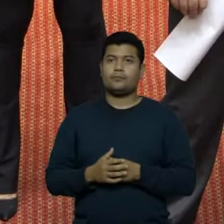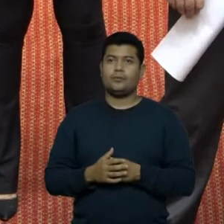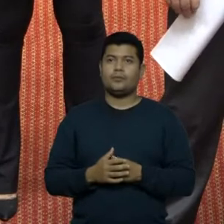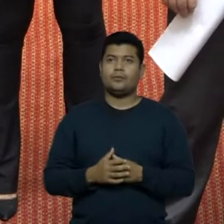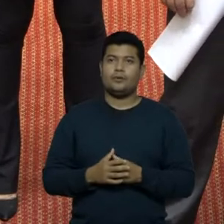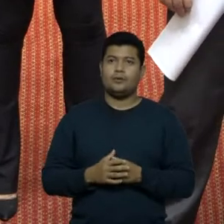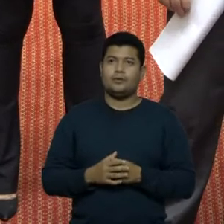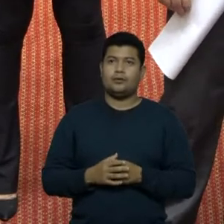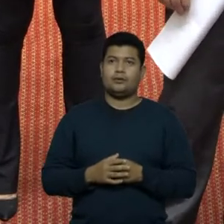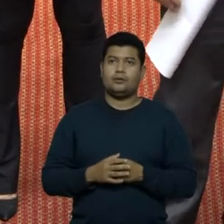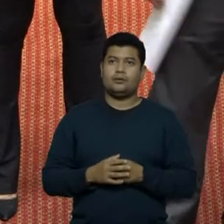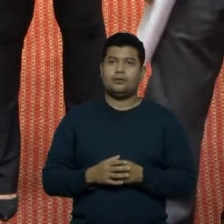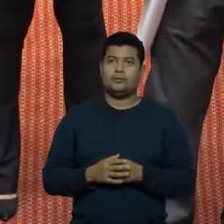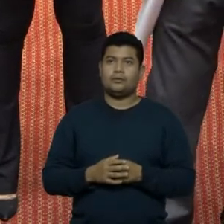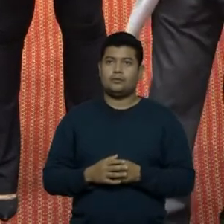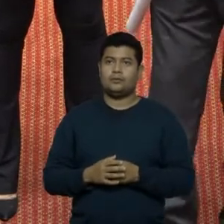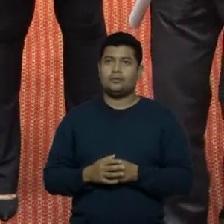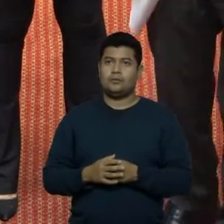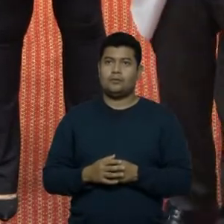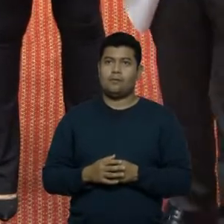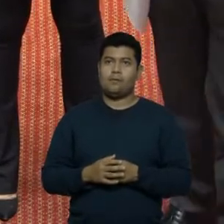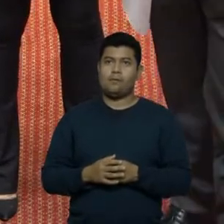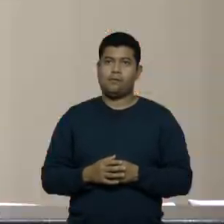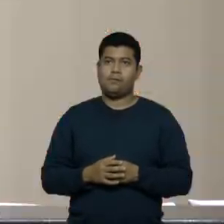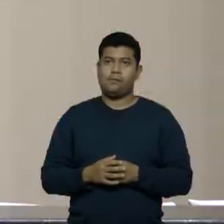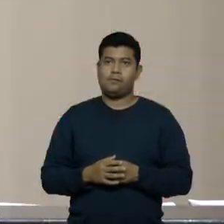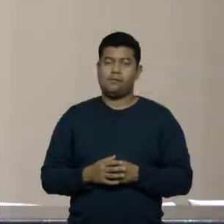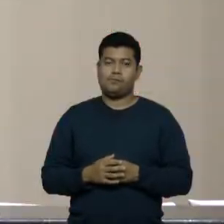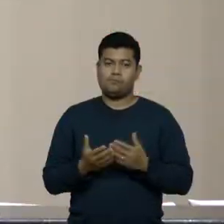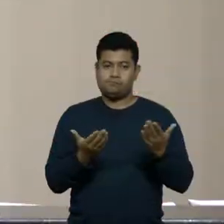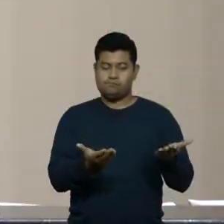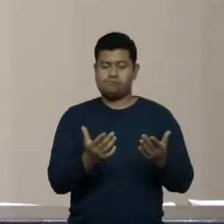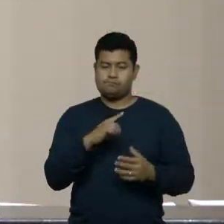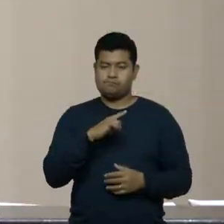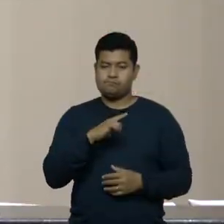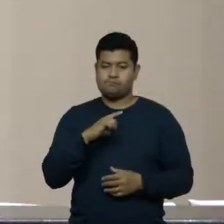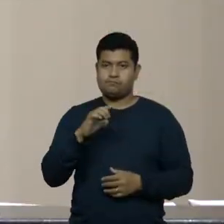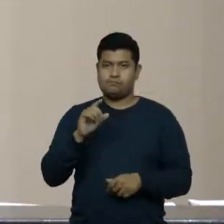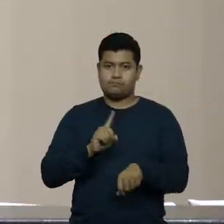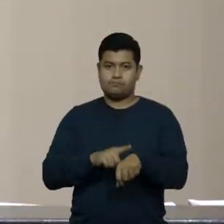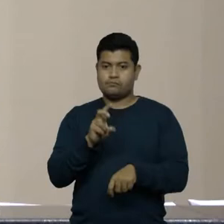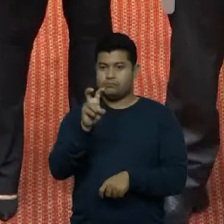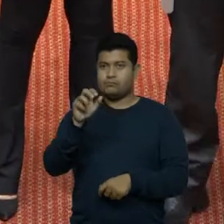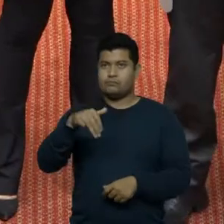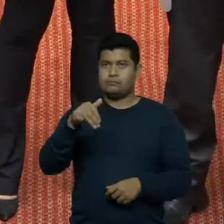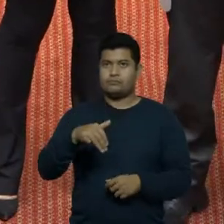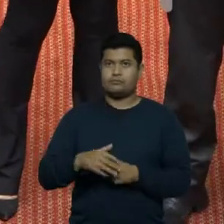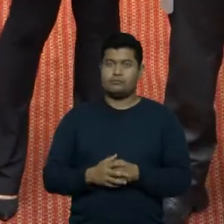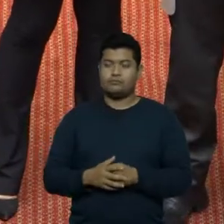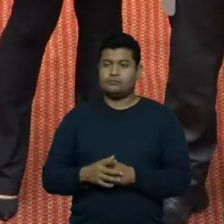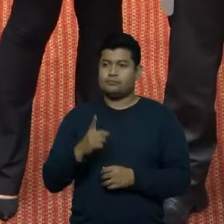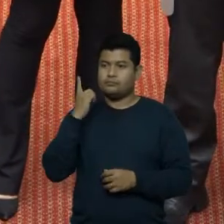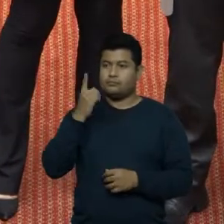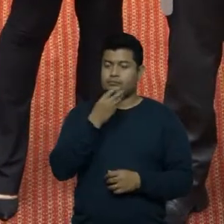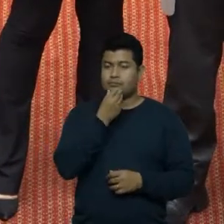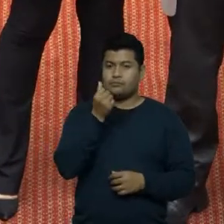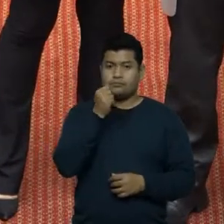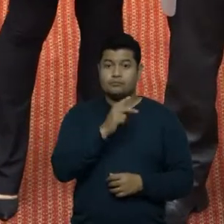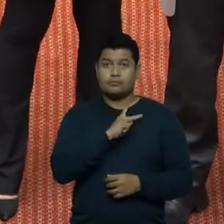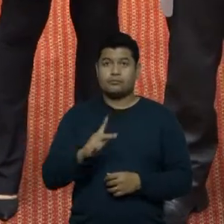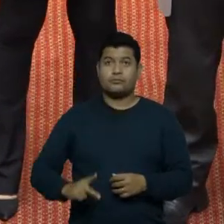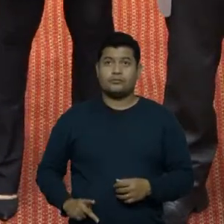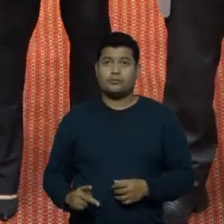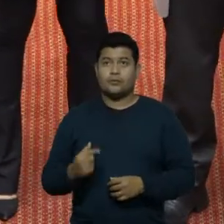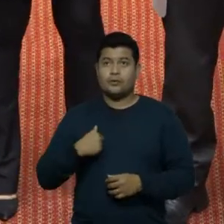e por favor deputado Fernando só vai ser nesse tem a palavra senhor presidente senhores deputados público presente eu vou